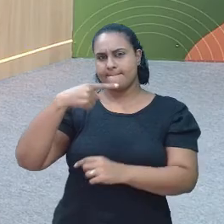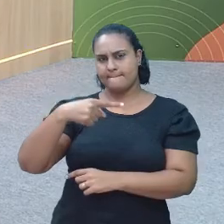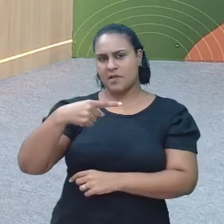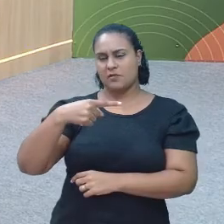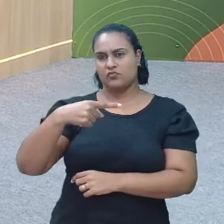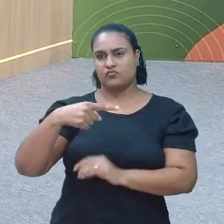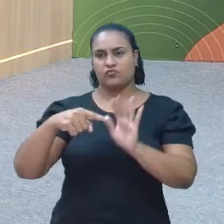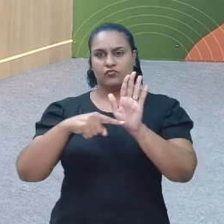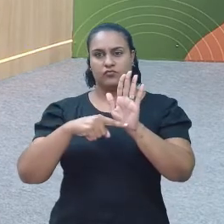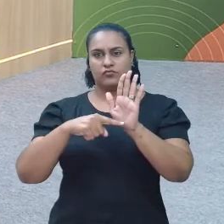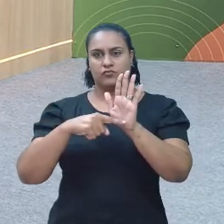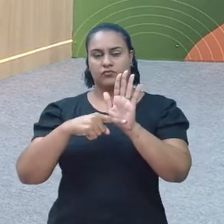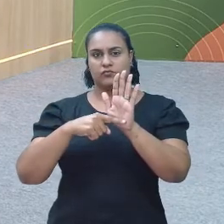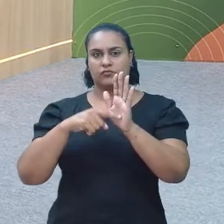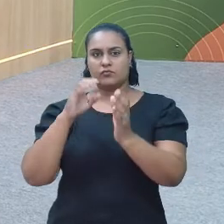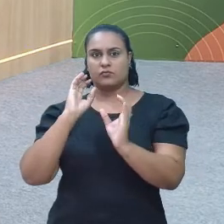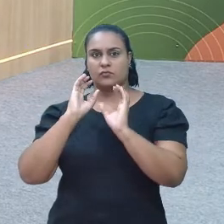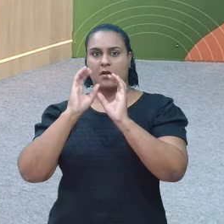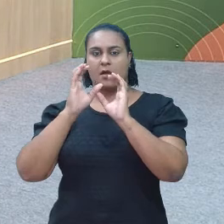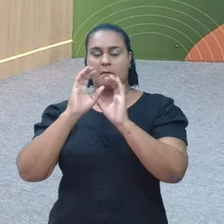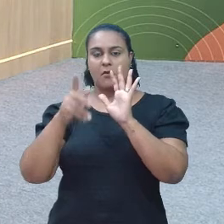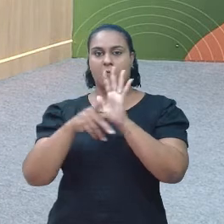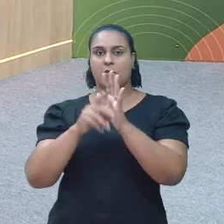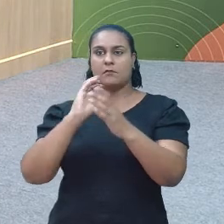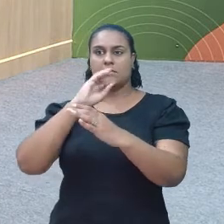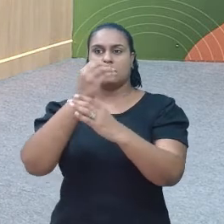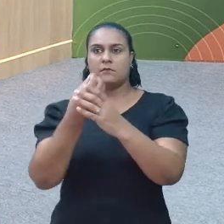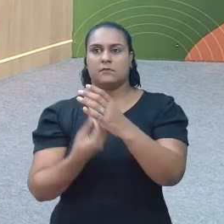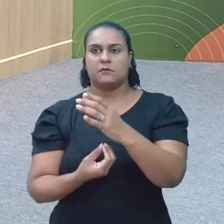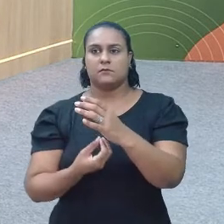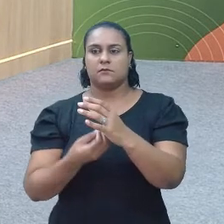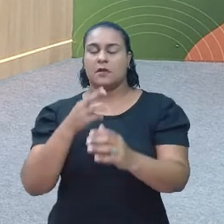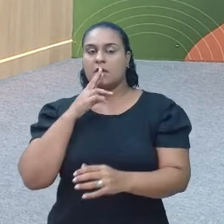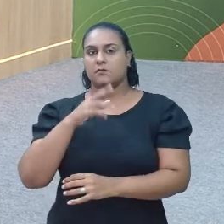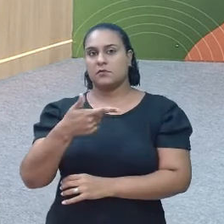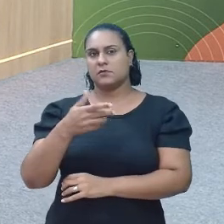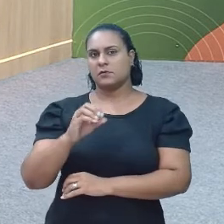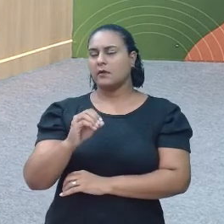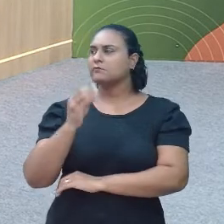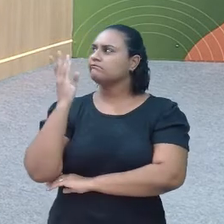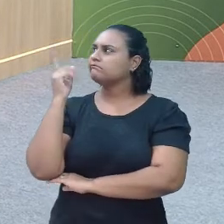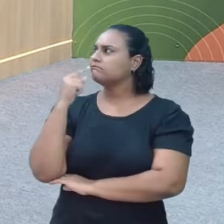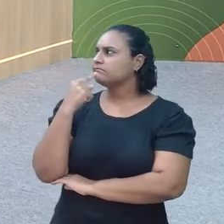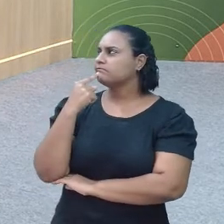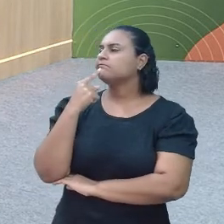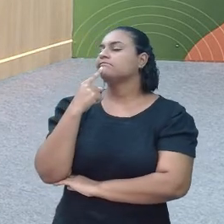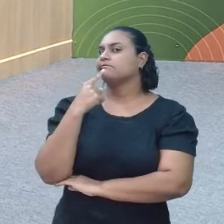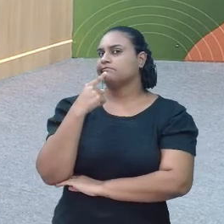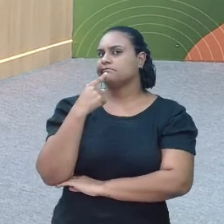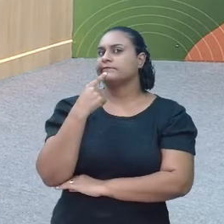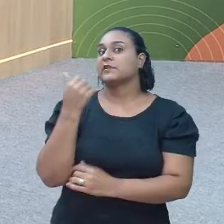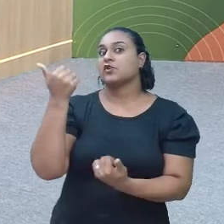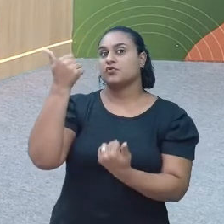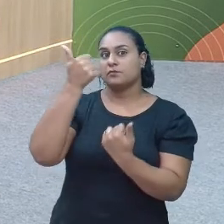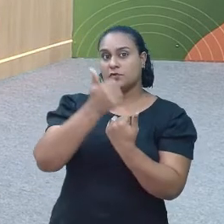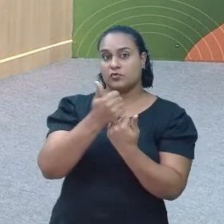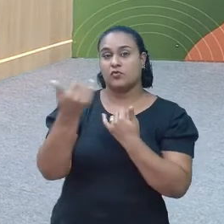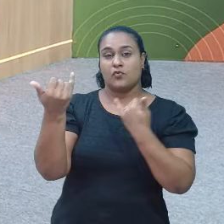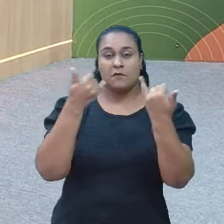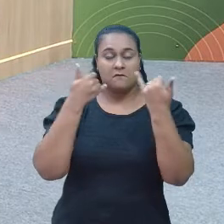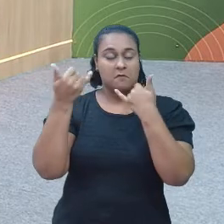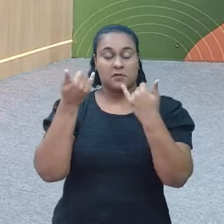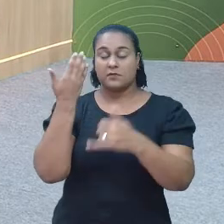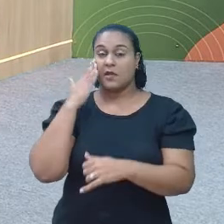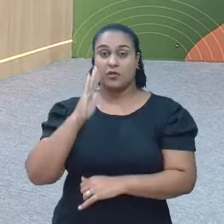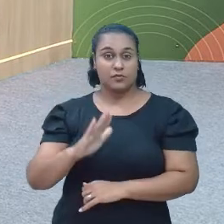entenda que a bola de vôlei e a bola de basquete estão nessas situações aí tomando lugar de uma informação